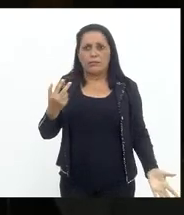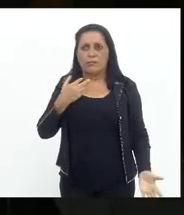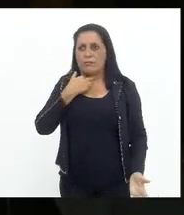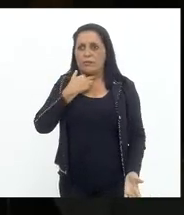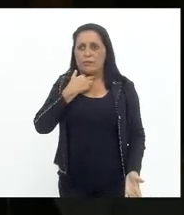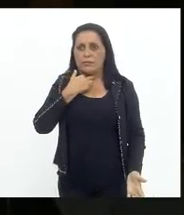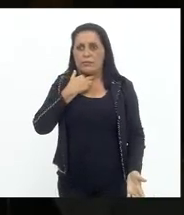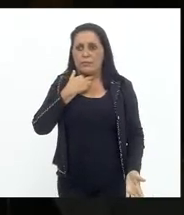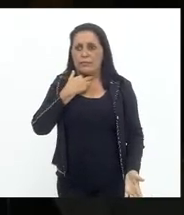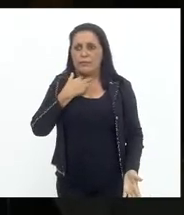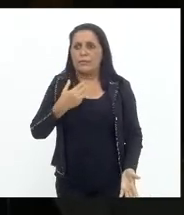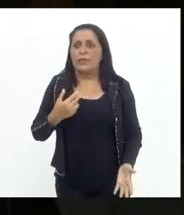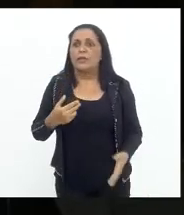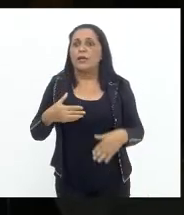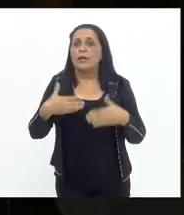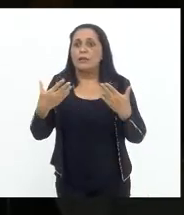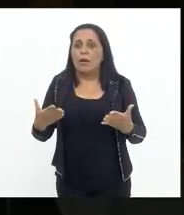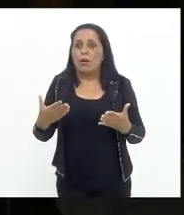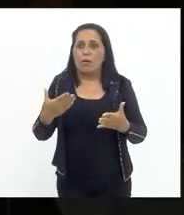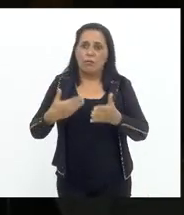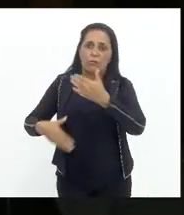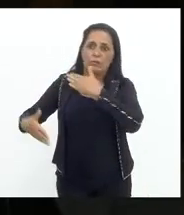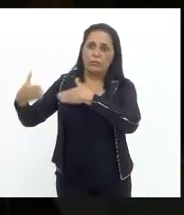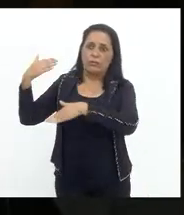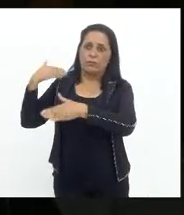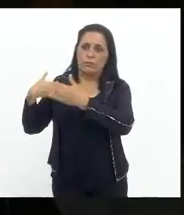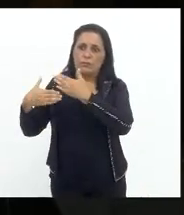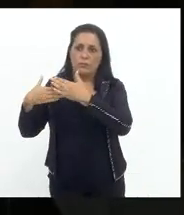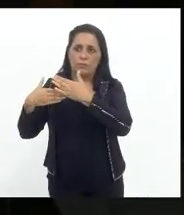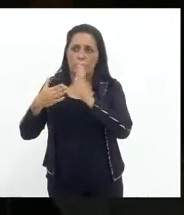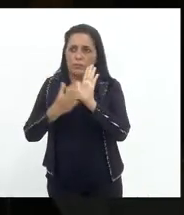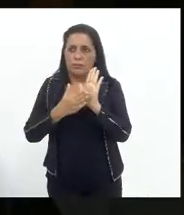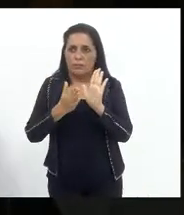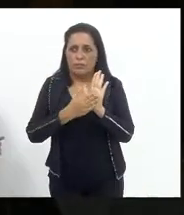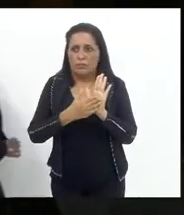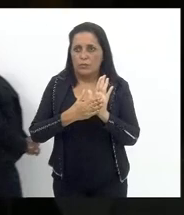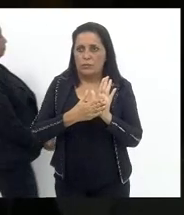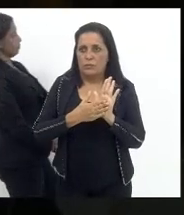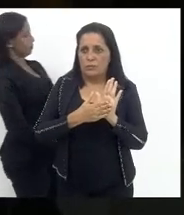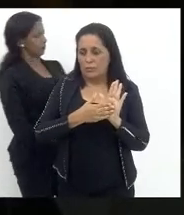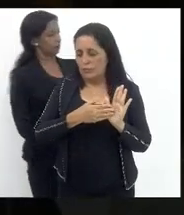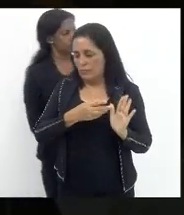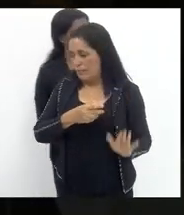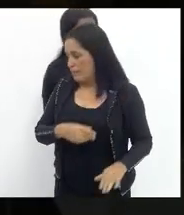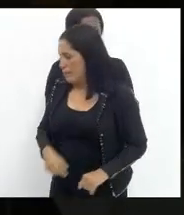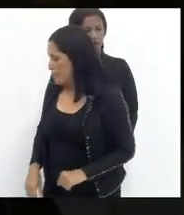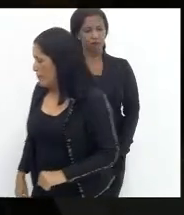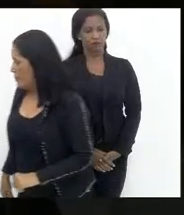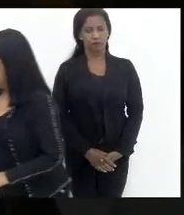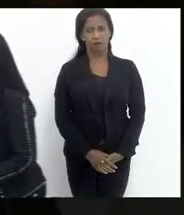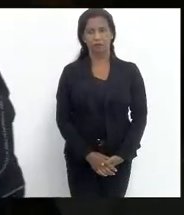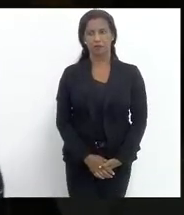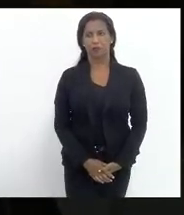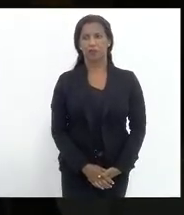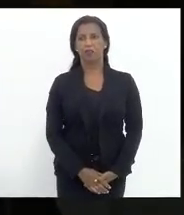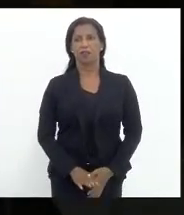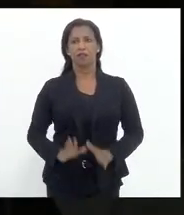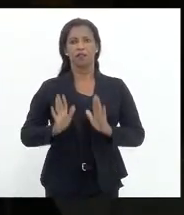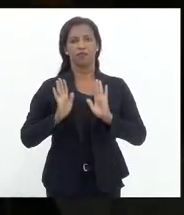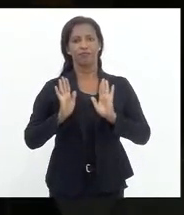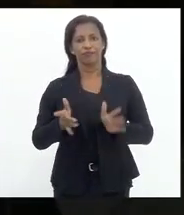todos sabem, inclusive à época da proposição do presente projeto de lei, que já